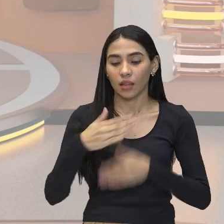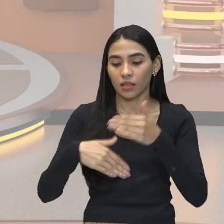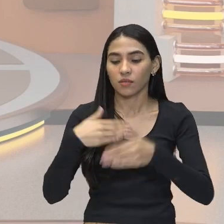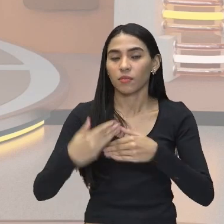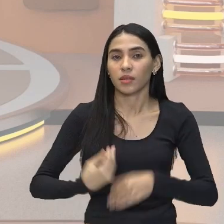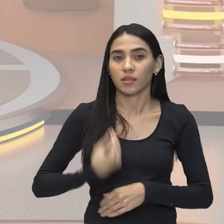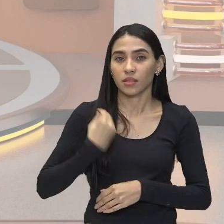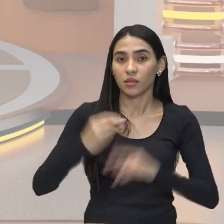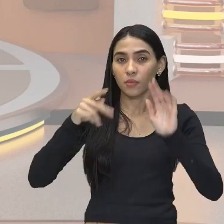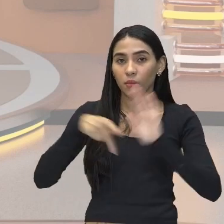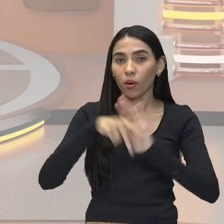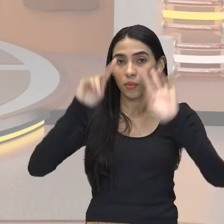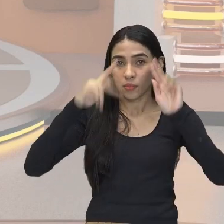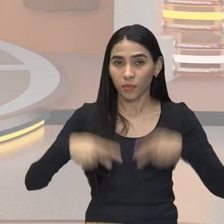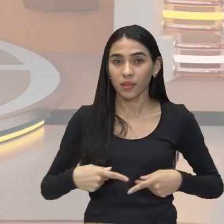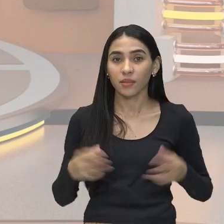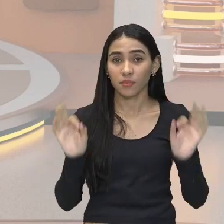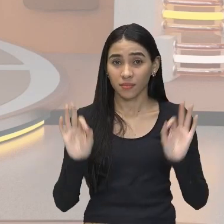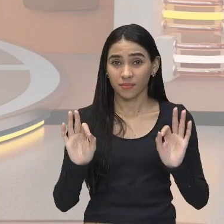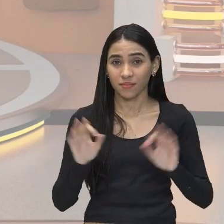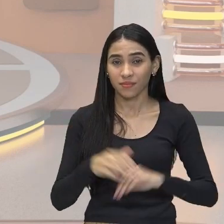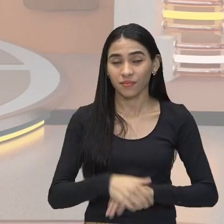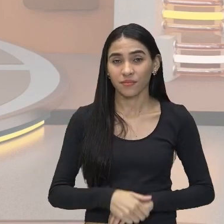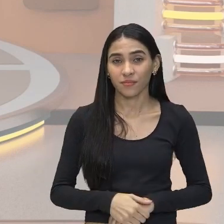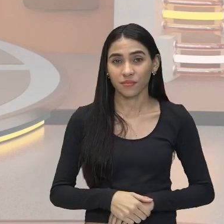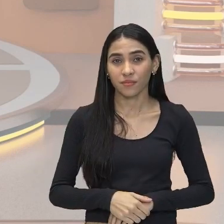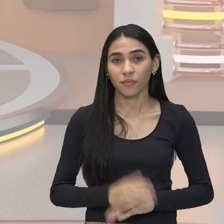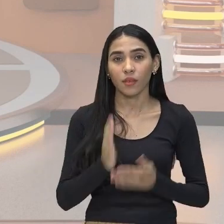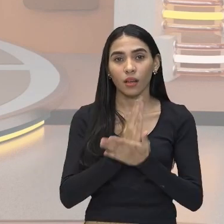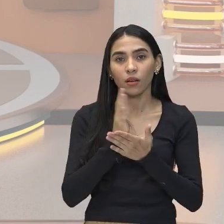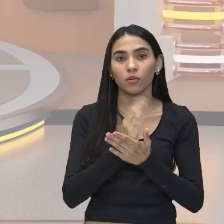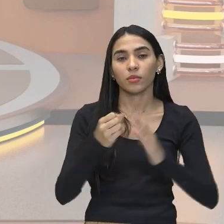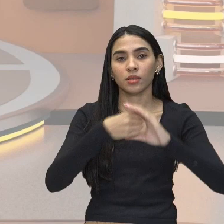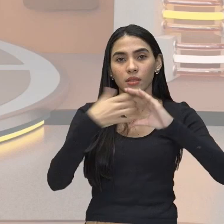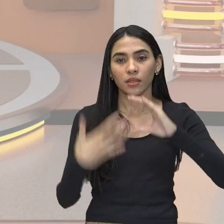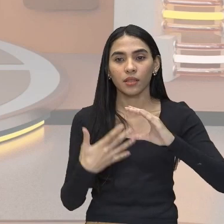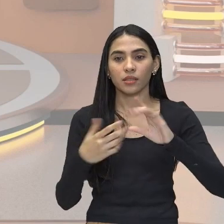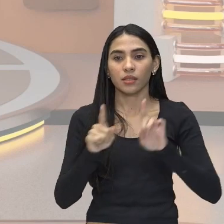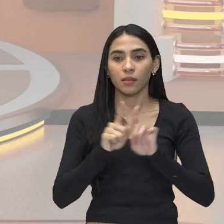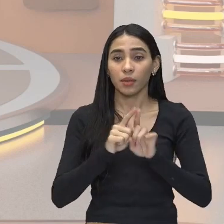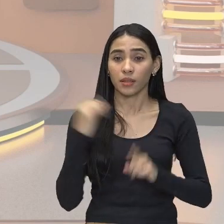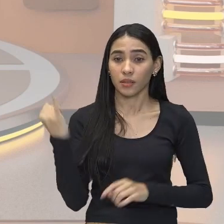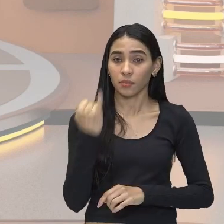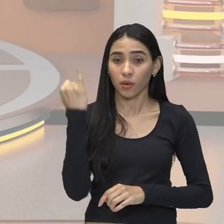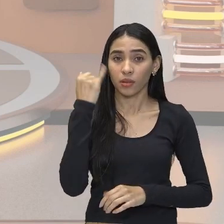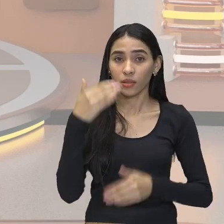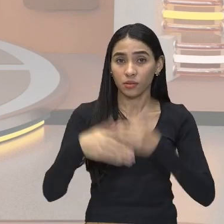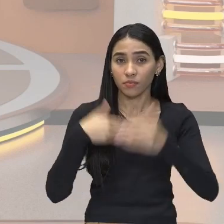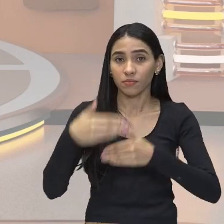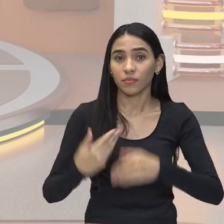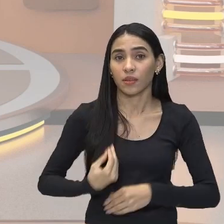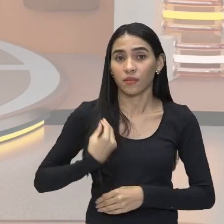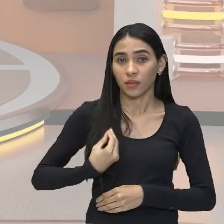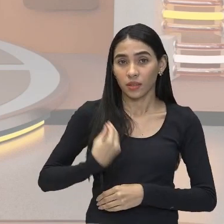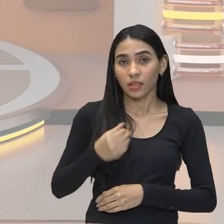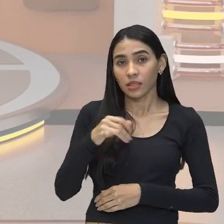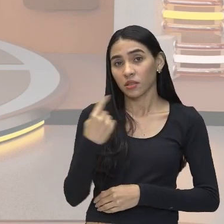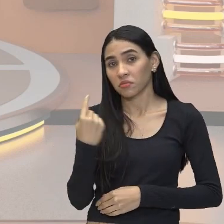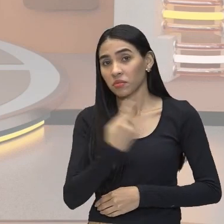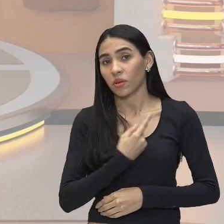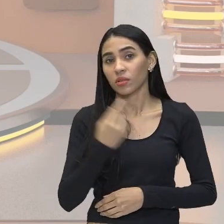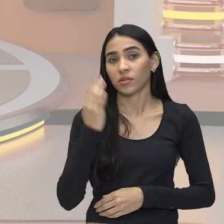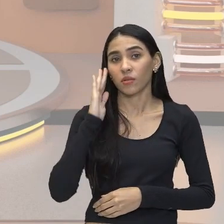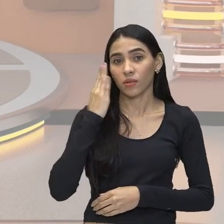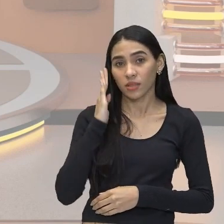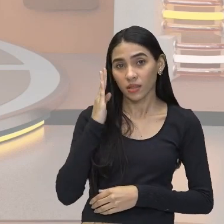do humano. Perfeito? Então, algumas características, então, importantes desse existencialismo. Se nós conseguirmos entender